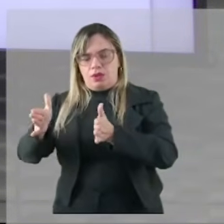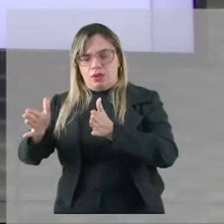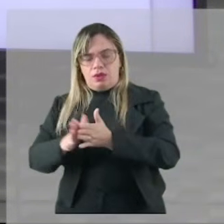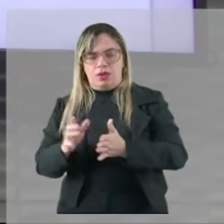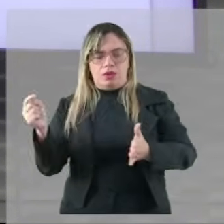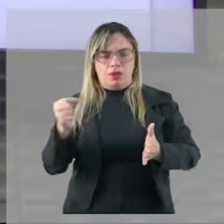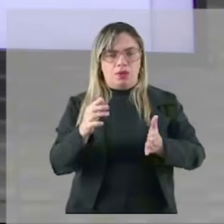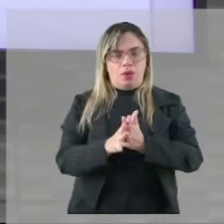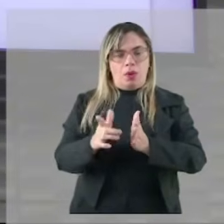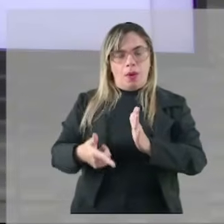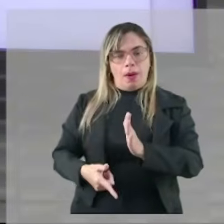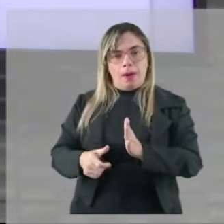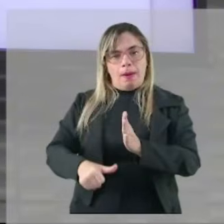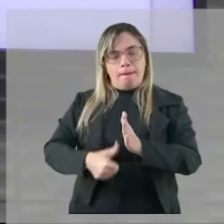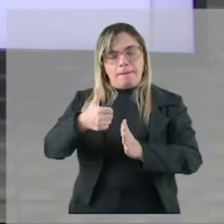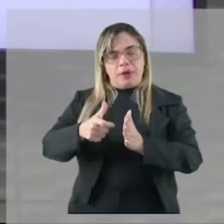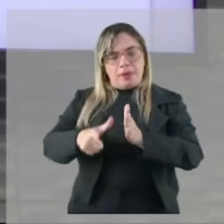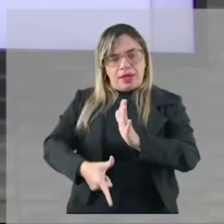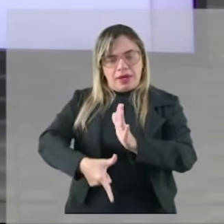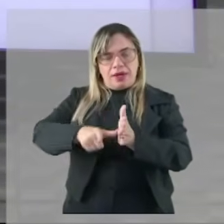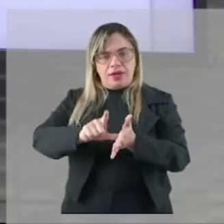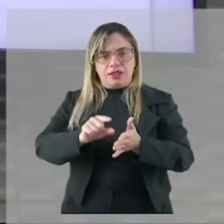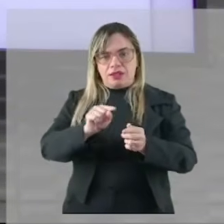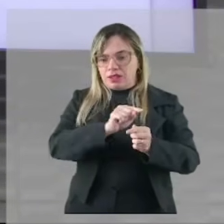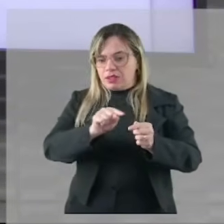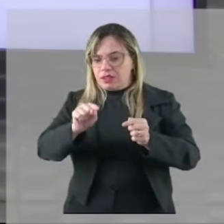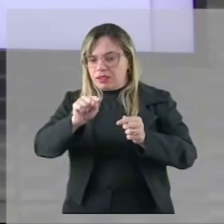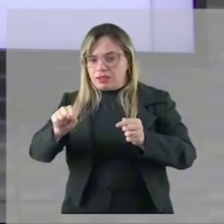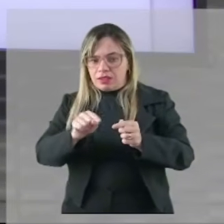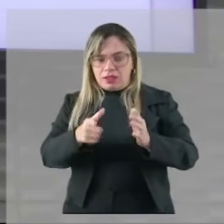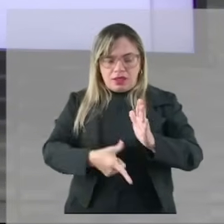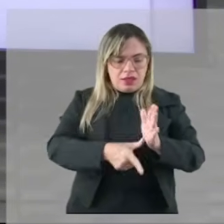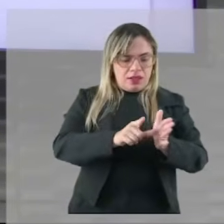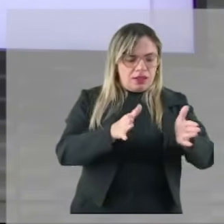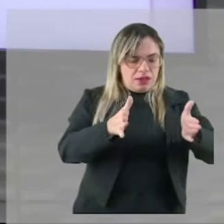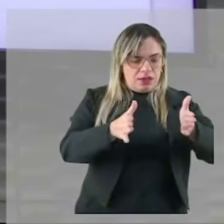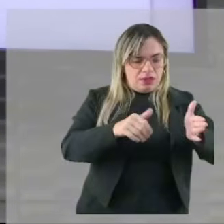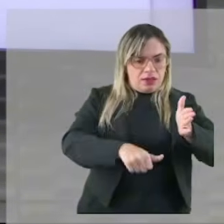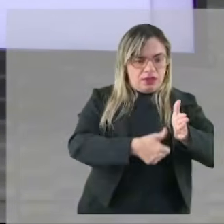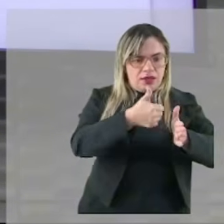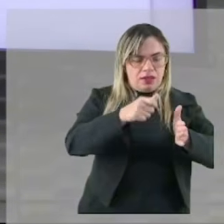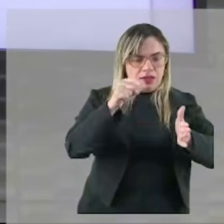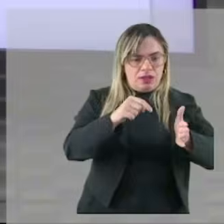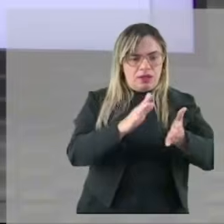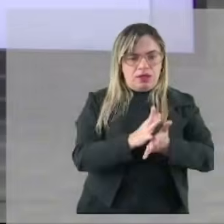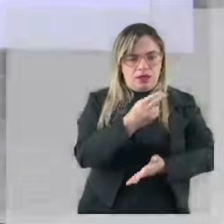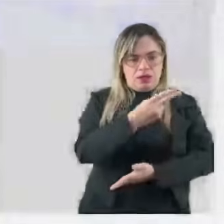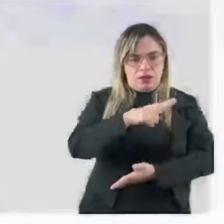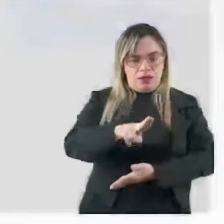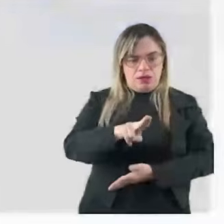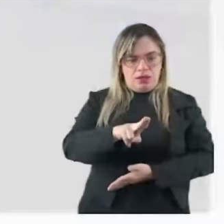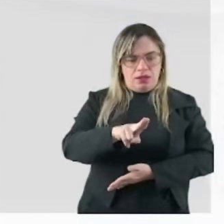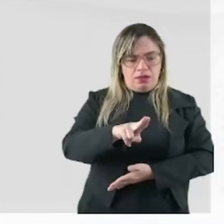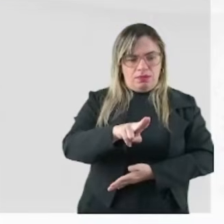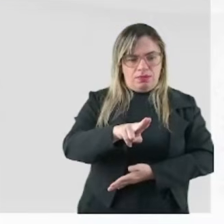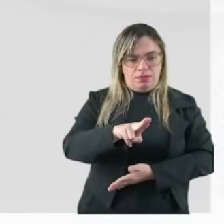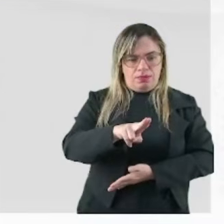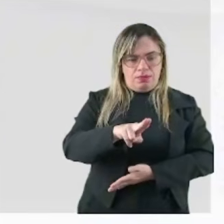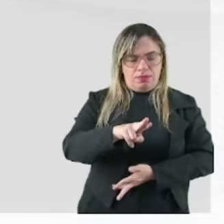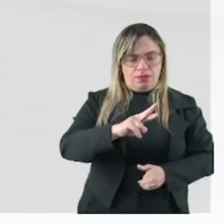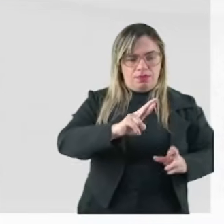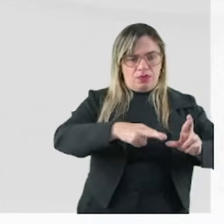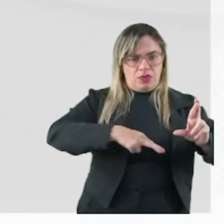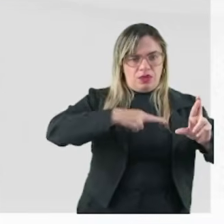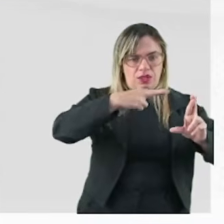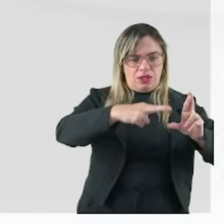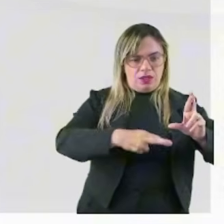vem antes da seta, né? É o que vem antes da seta. Esse primeiro membro nós chamamos de reagentes,